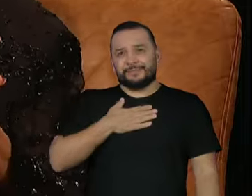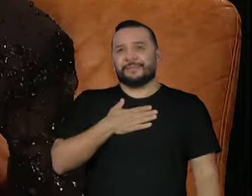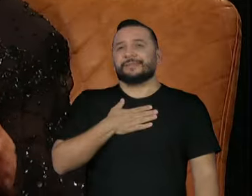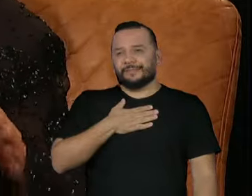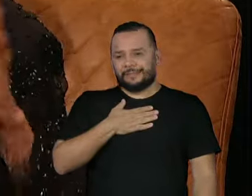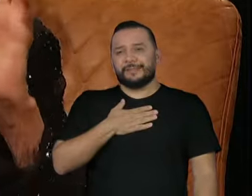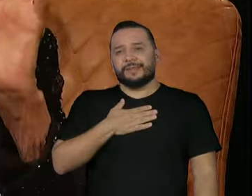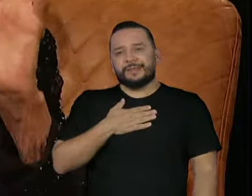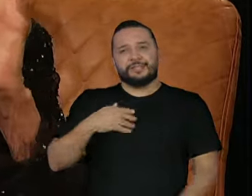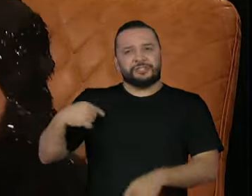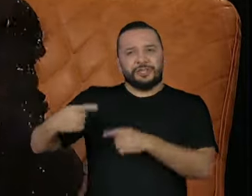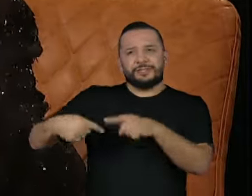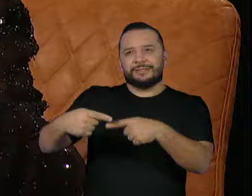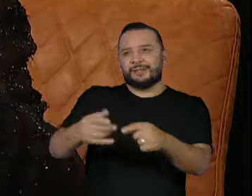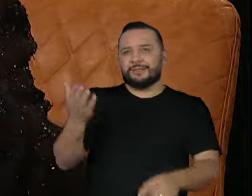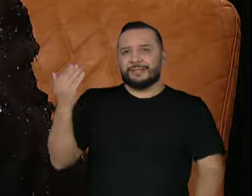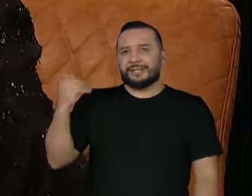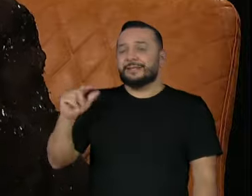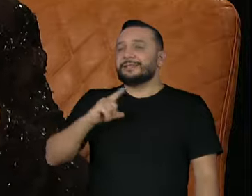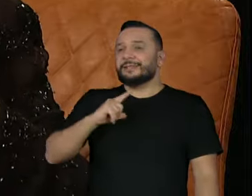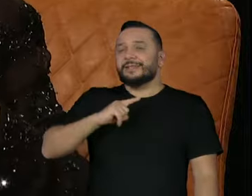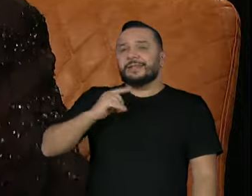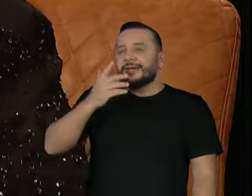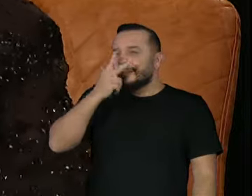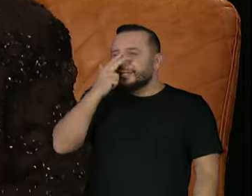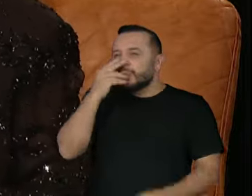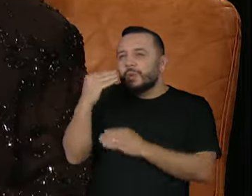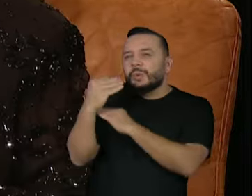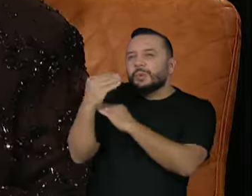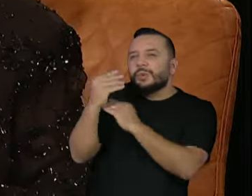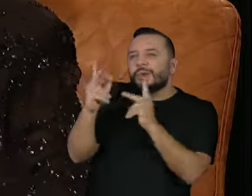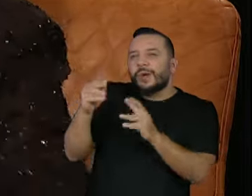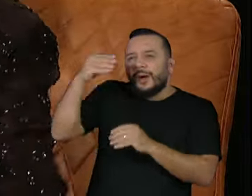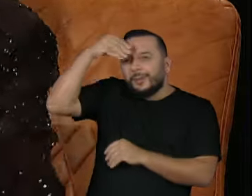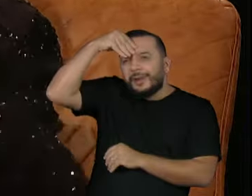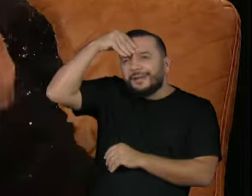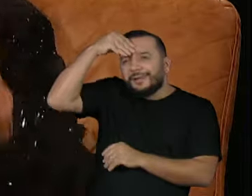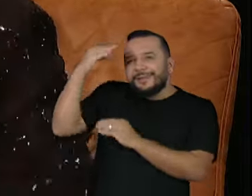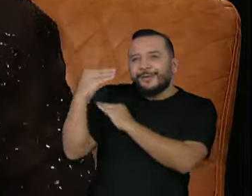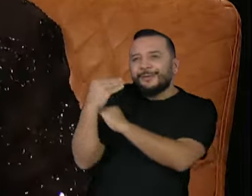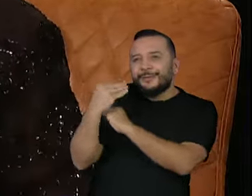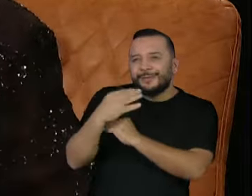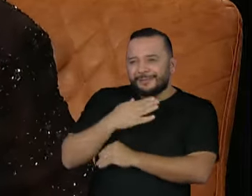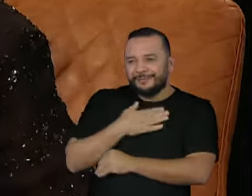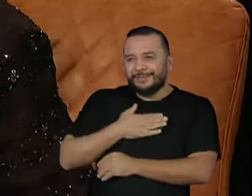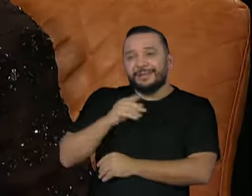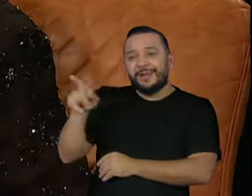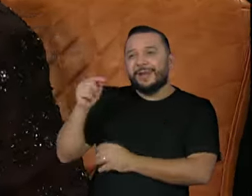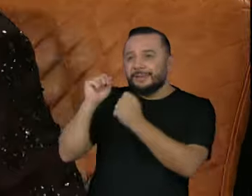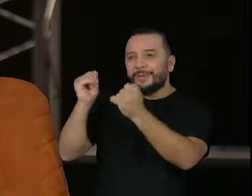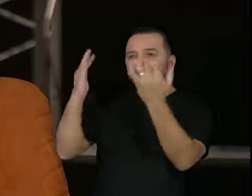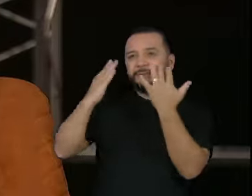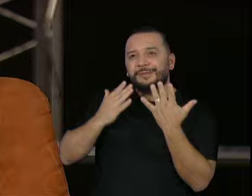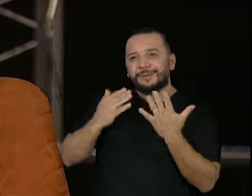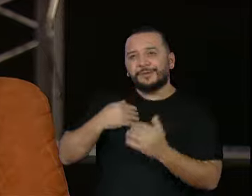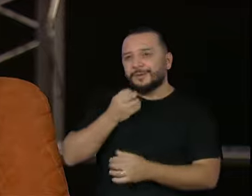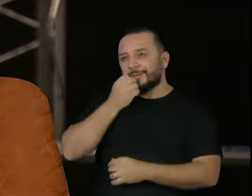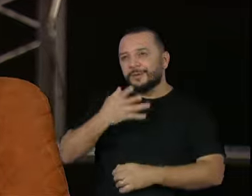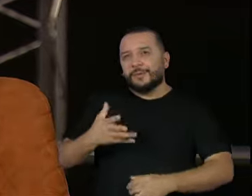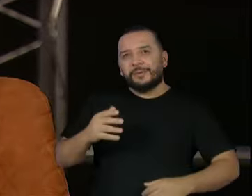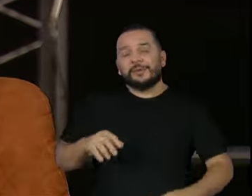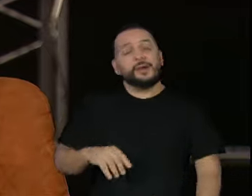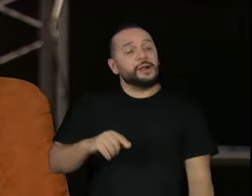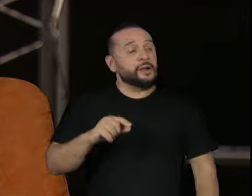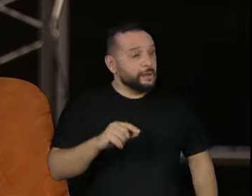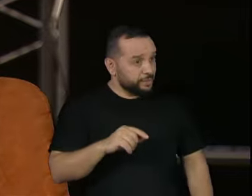Naquela geração, né? Você ter uma madrinha, né? Então, ela me abençoou e fomos embora. E essa